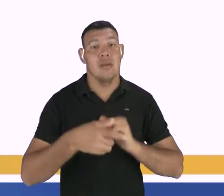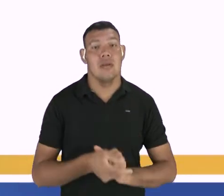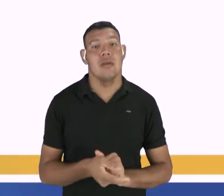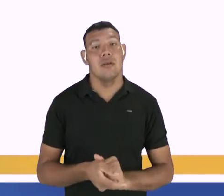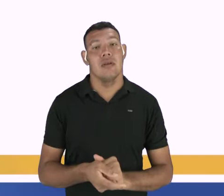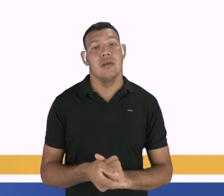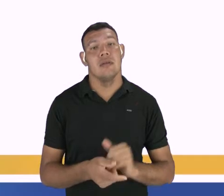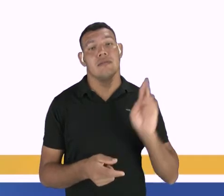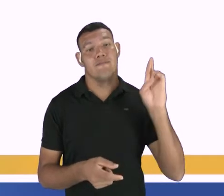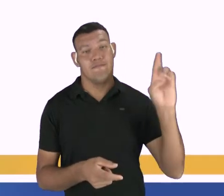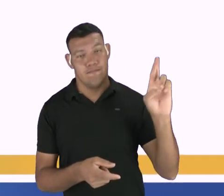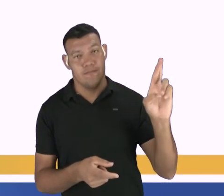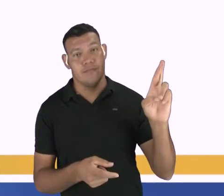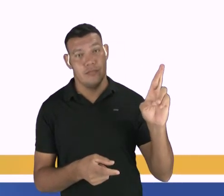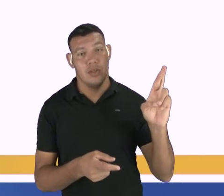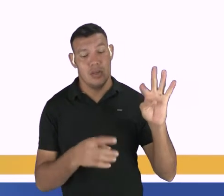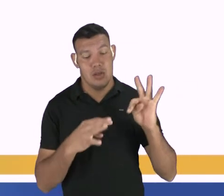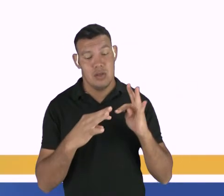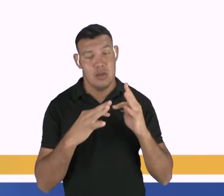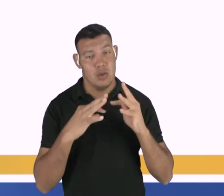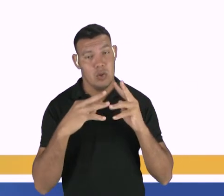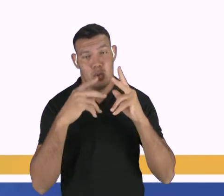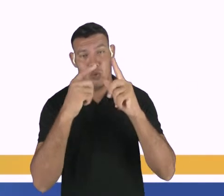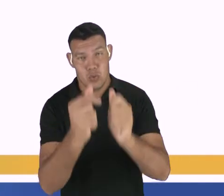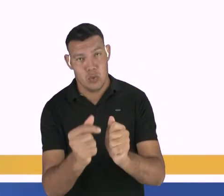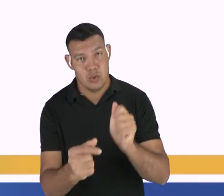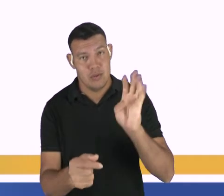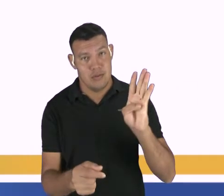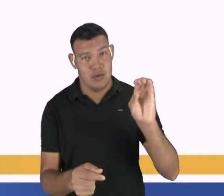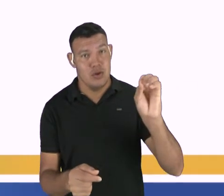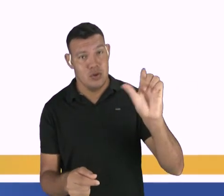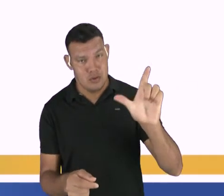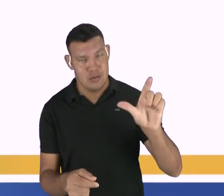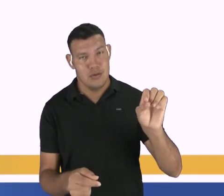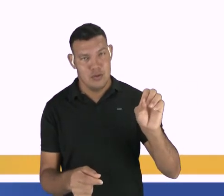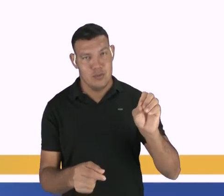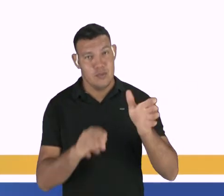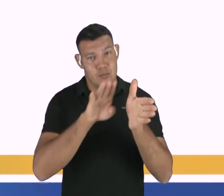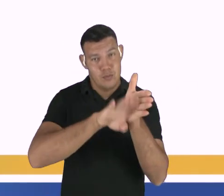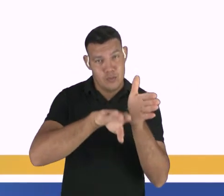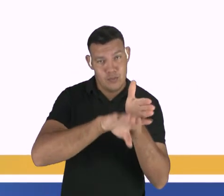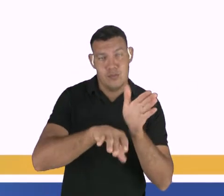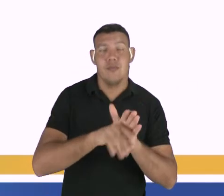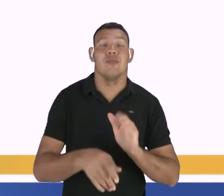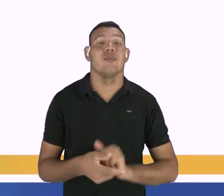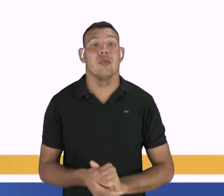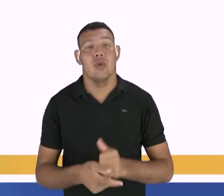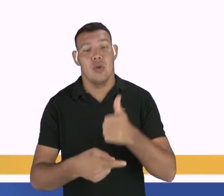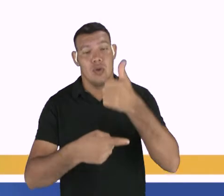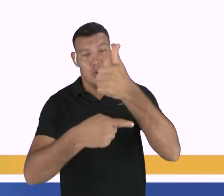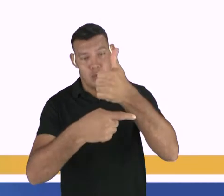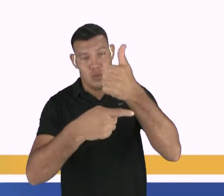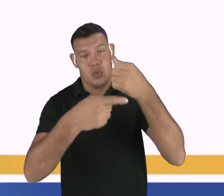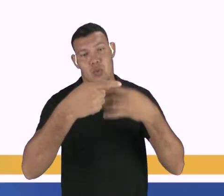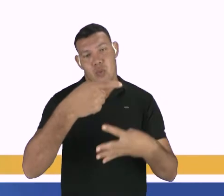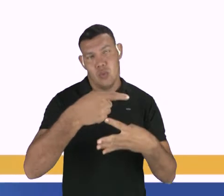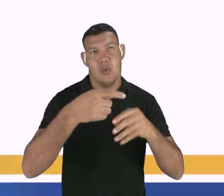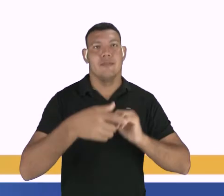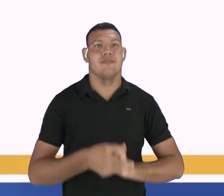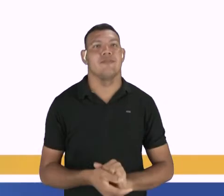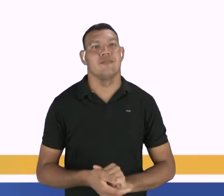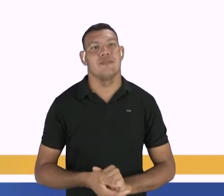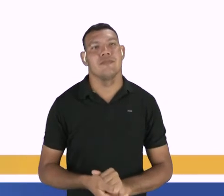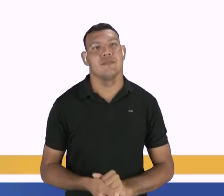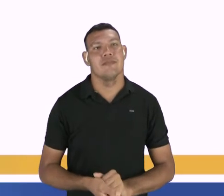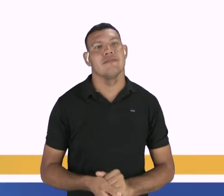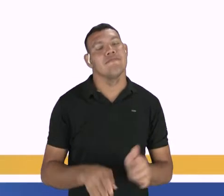né? E o que foi consumido, 3 quartos. Logo, a fração que representa a parte do bolo que sobrou, 1 quarto do bolo